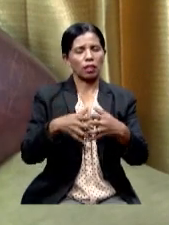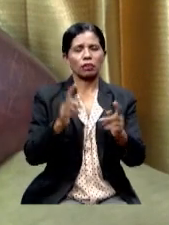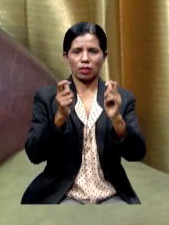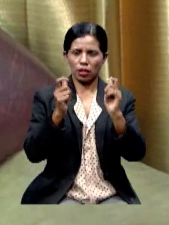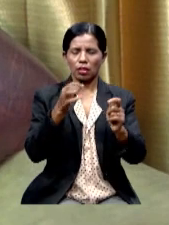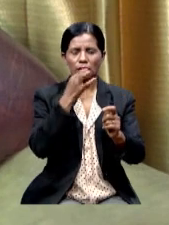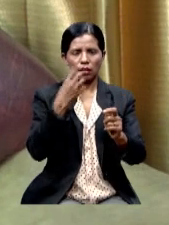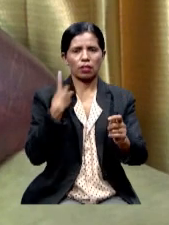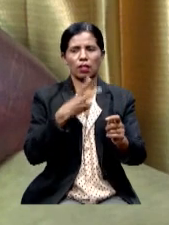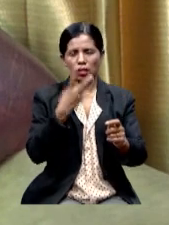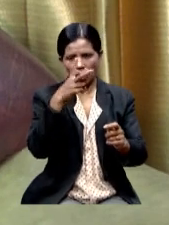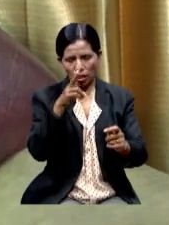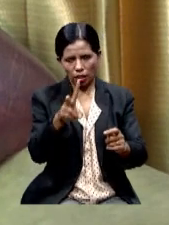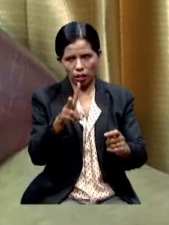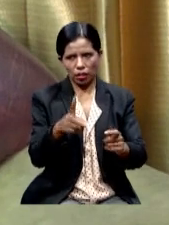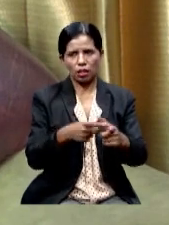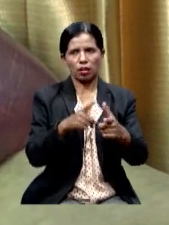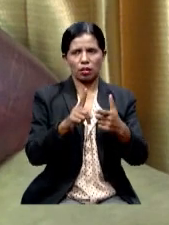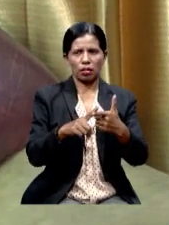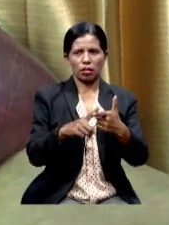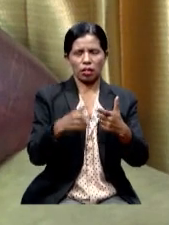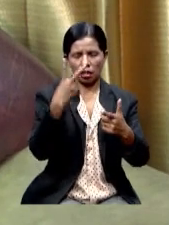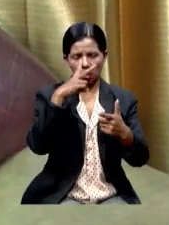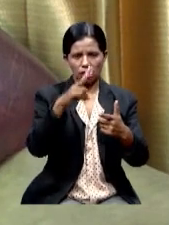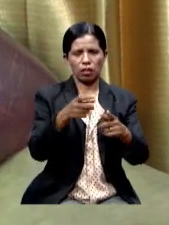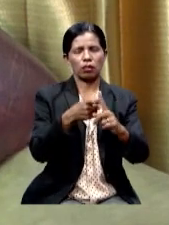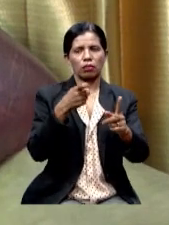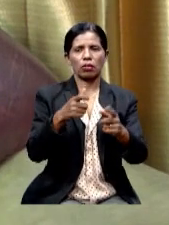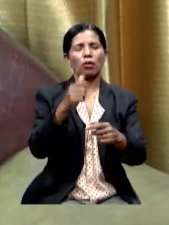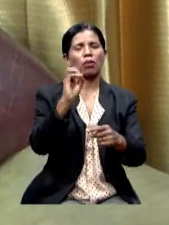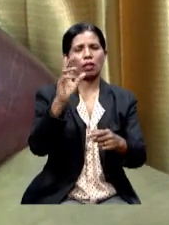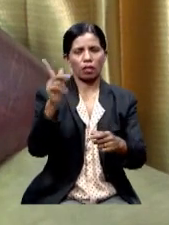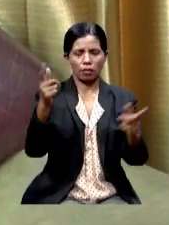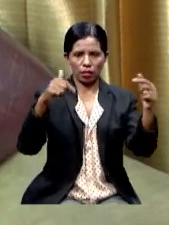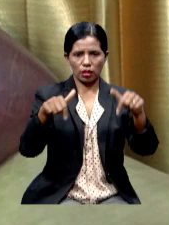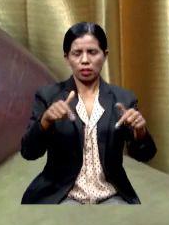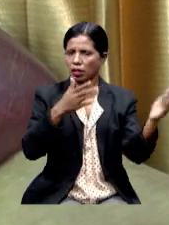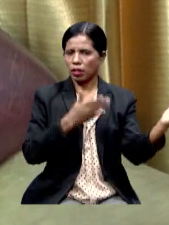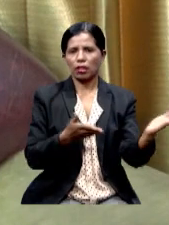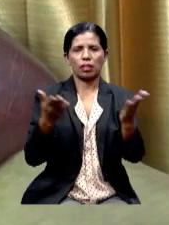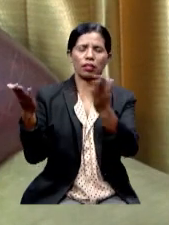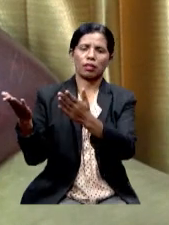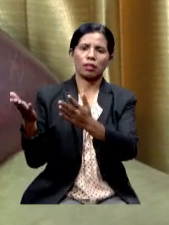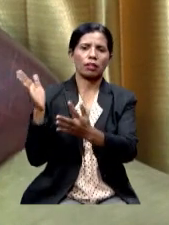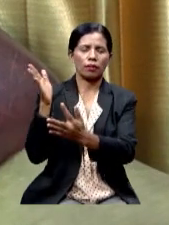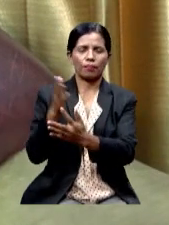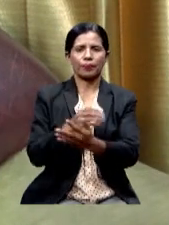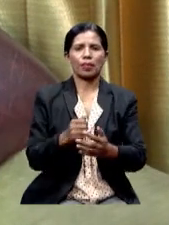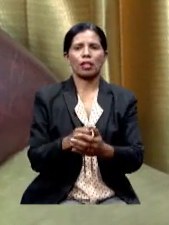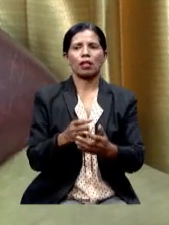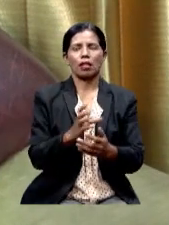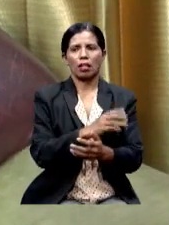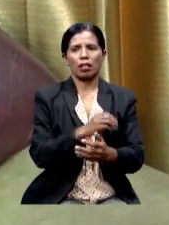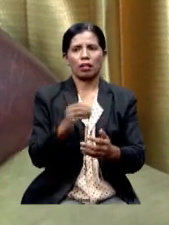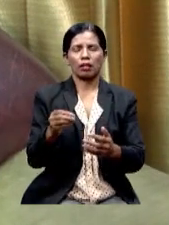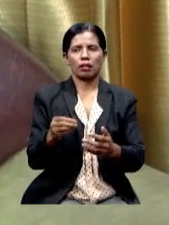sistema manual bahare o matan de fisicamente matan quando mais normal ter produto nem normal nem